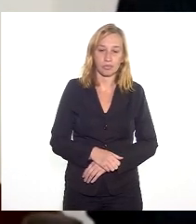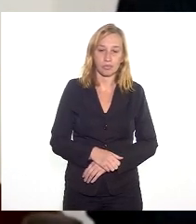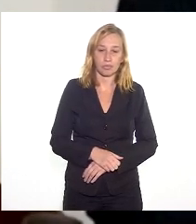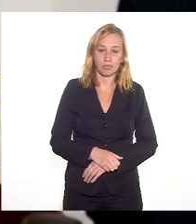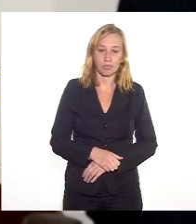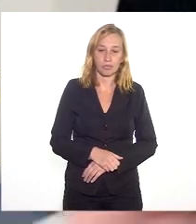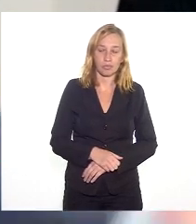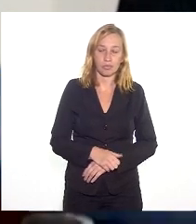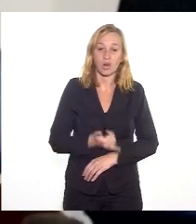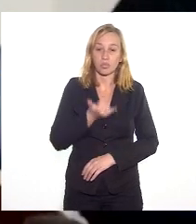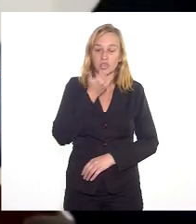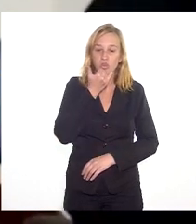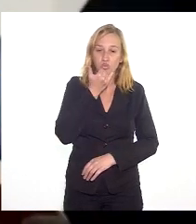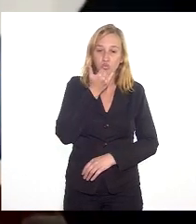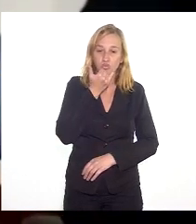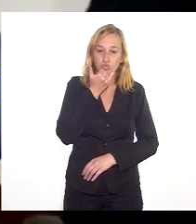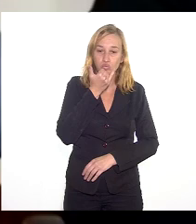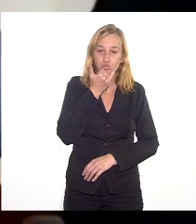Não, perdão, daqui.